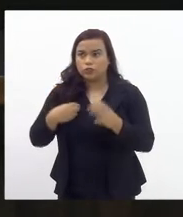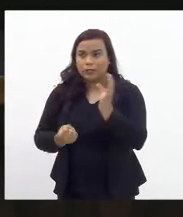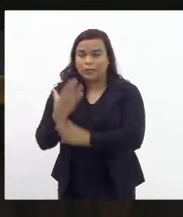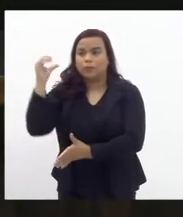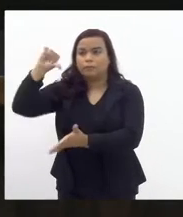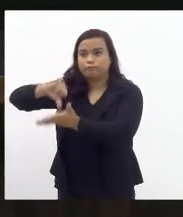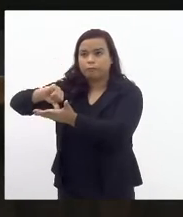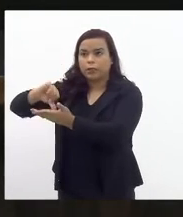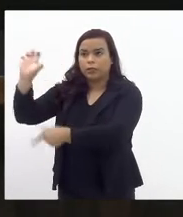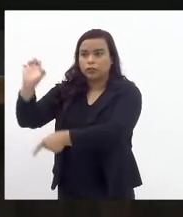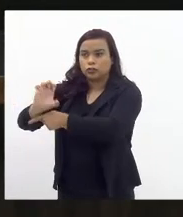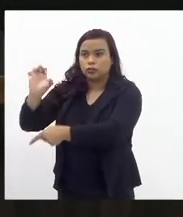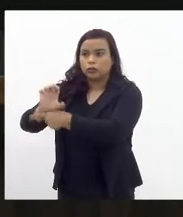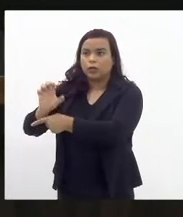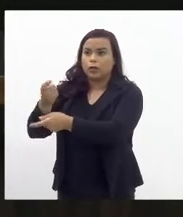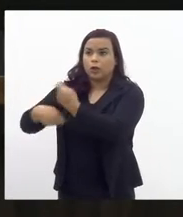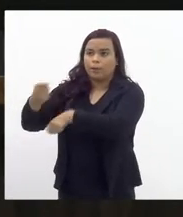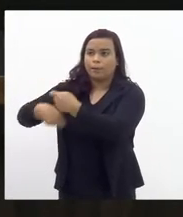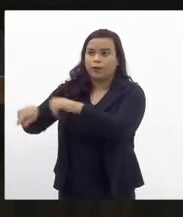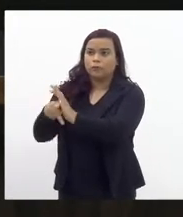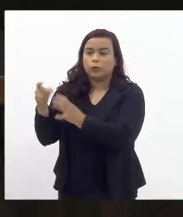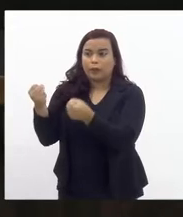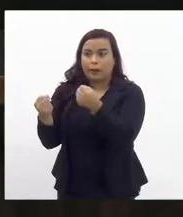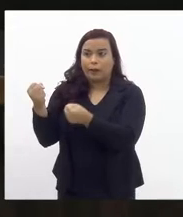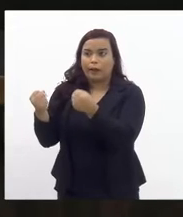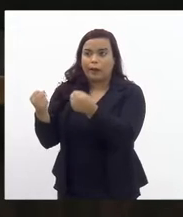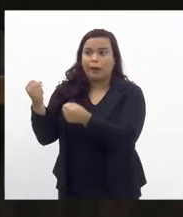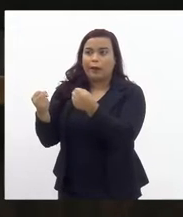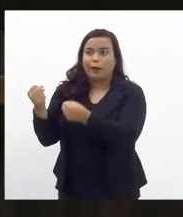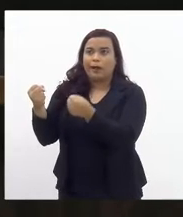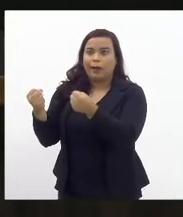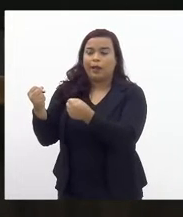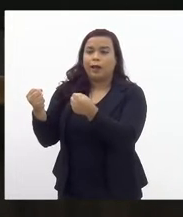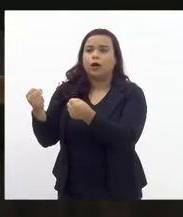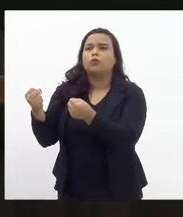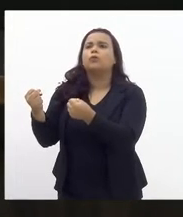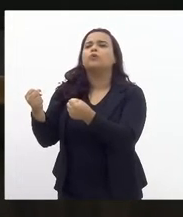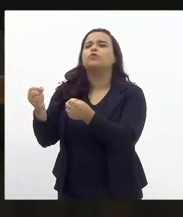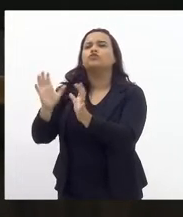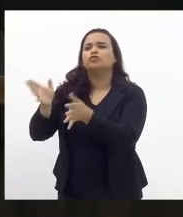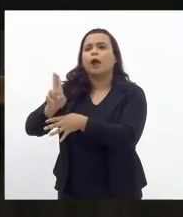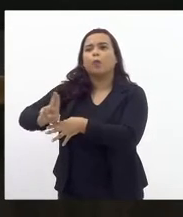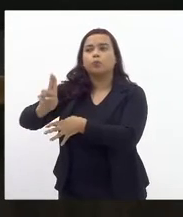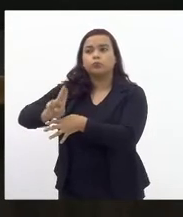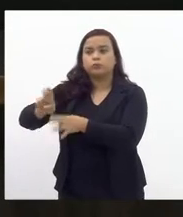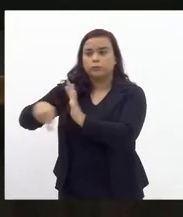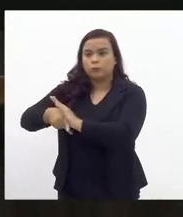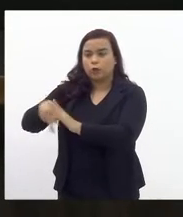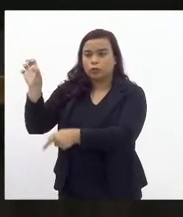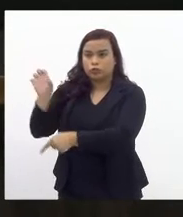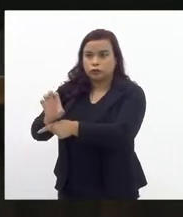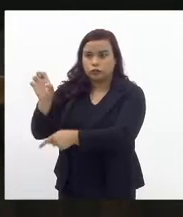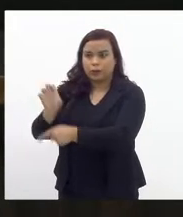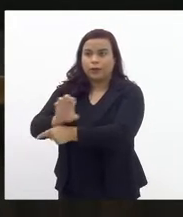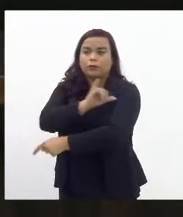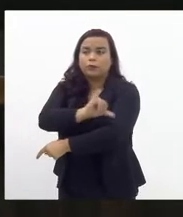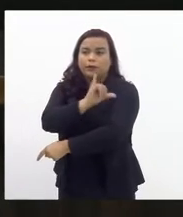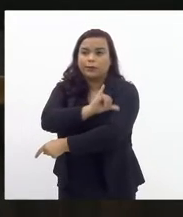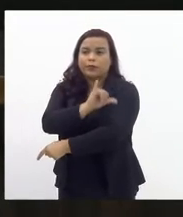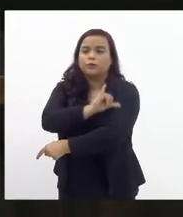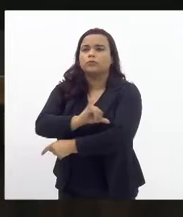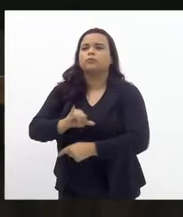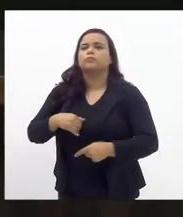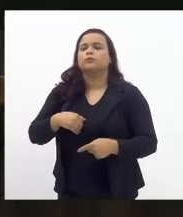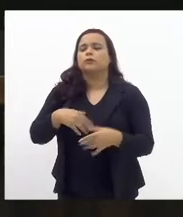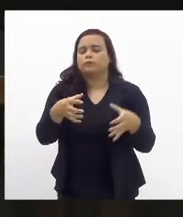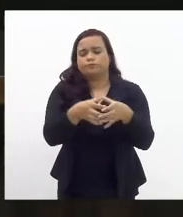Comércio de Veículos Automotores Seminovos no estado do Rio de Janeiro e da outras providências. Pareceres das comissões de Constituição e Justiça